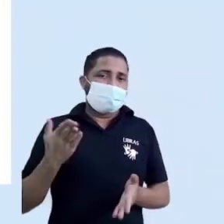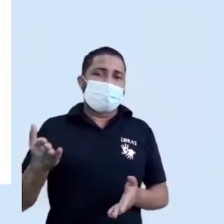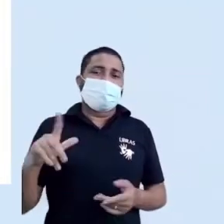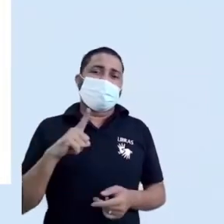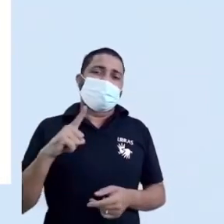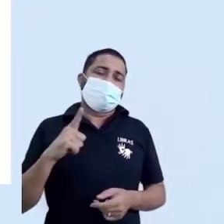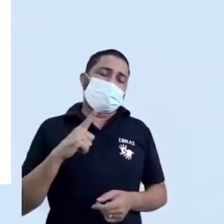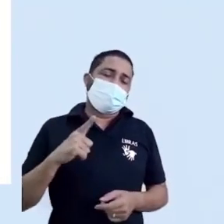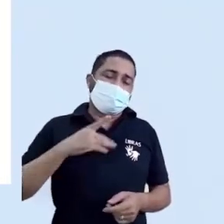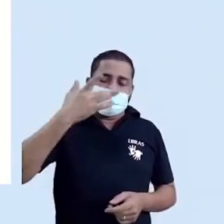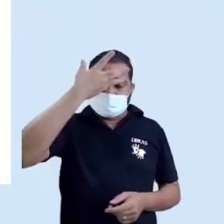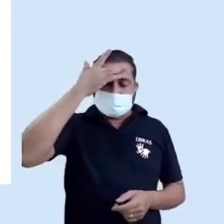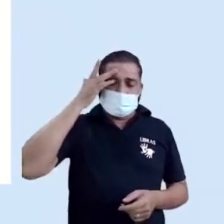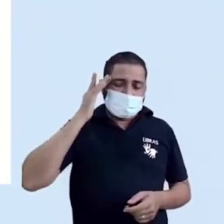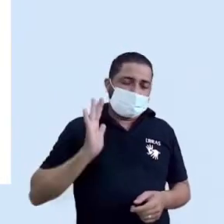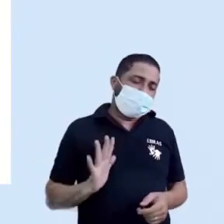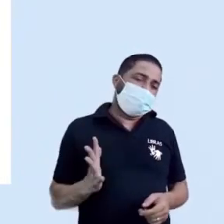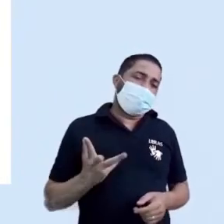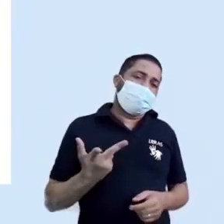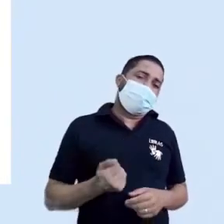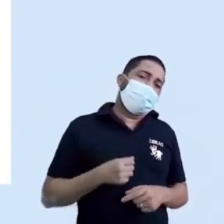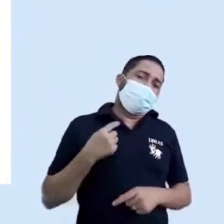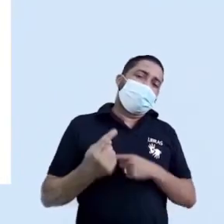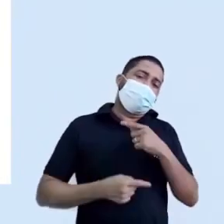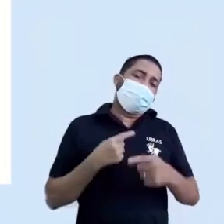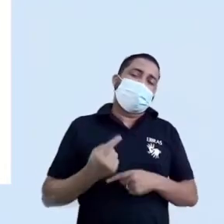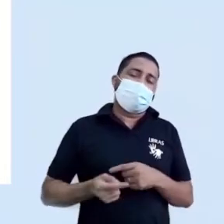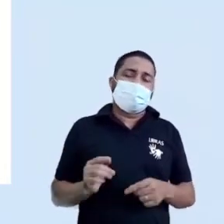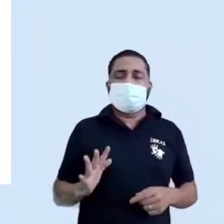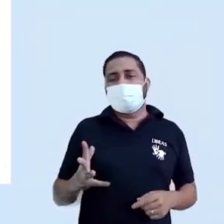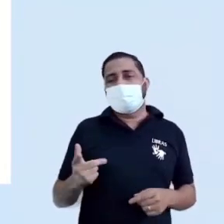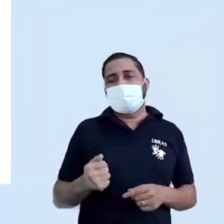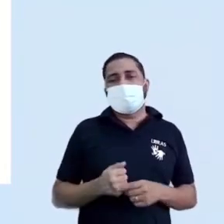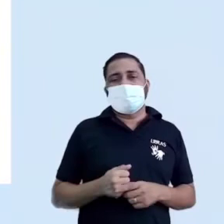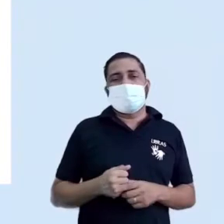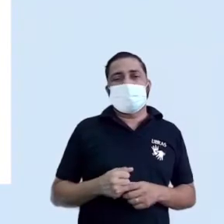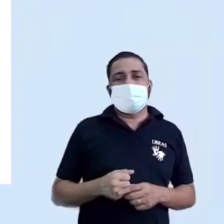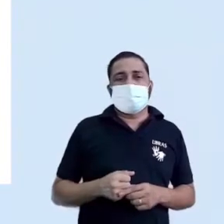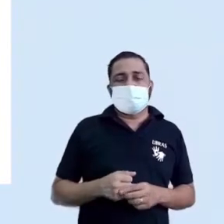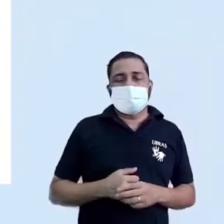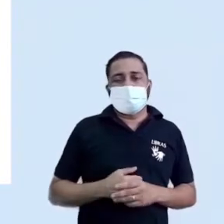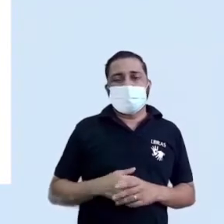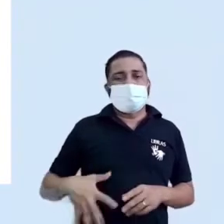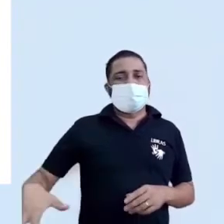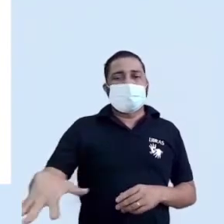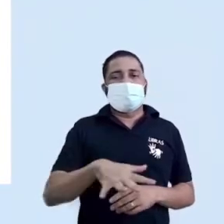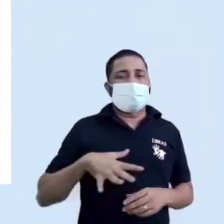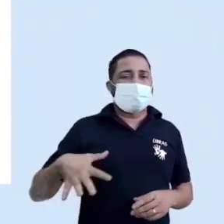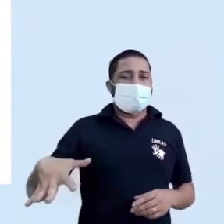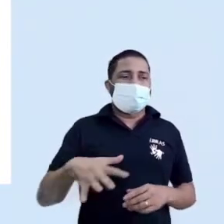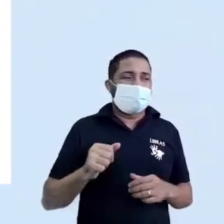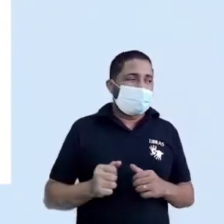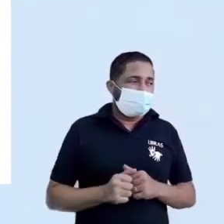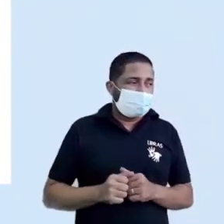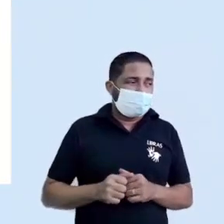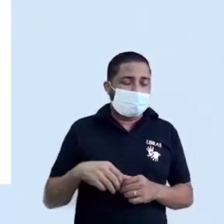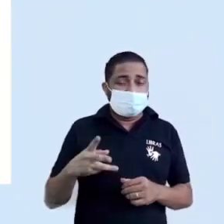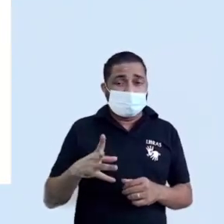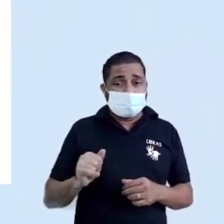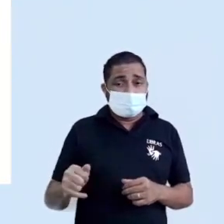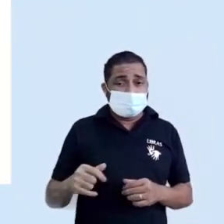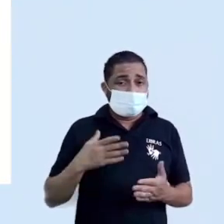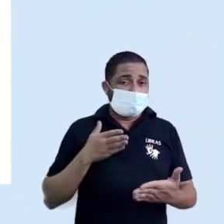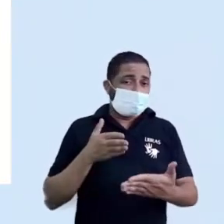tem a pessoa como um todo e depois todo o seu entorno, todo o espaço à sua volta, que vai